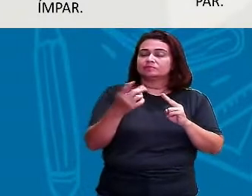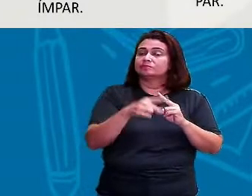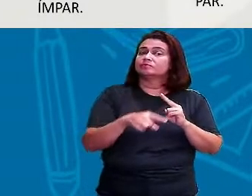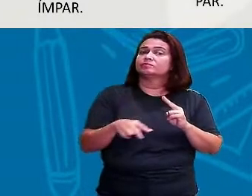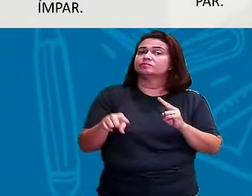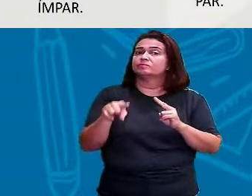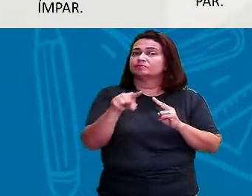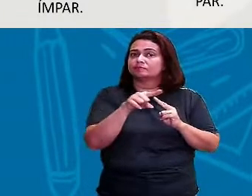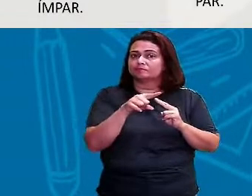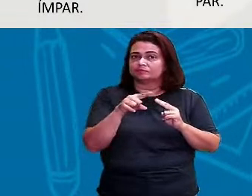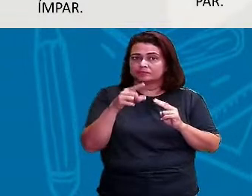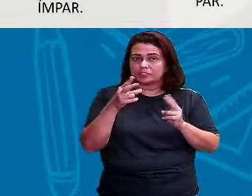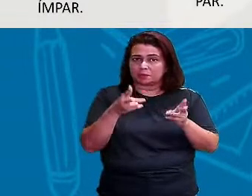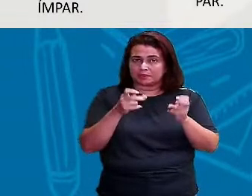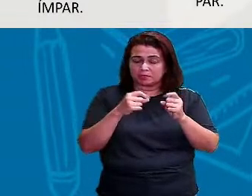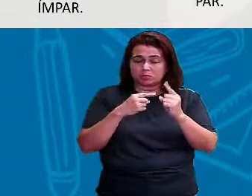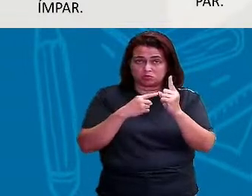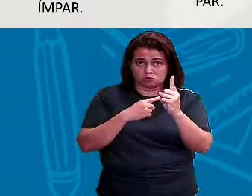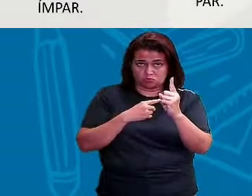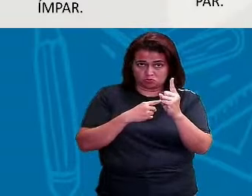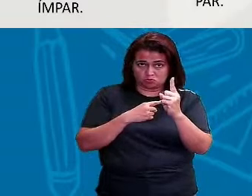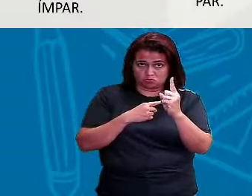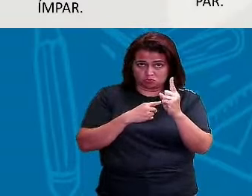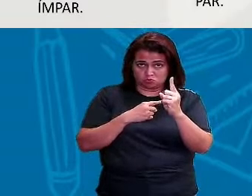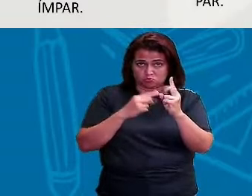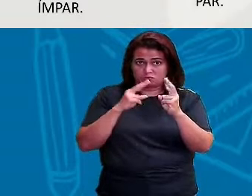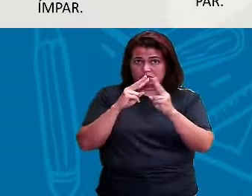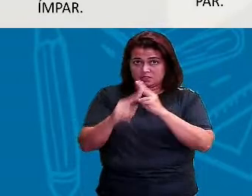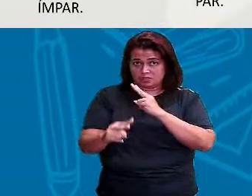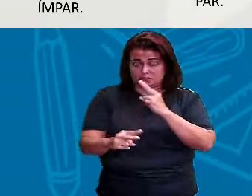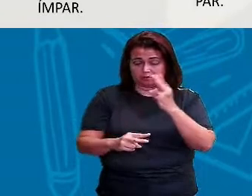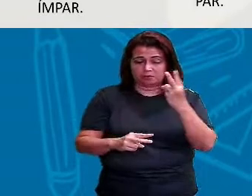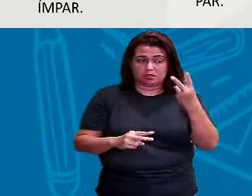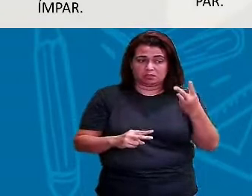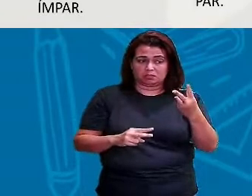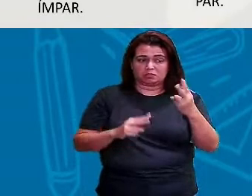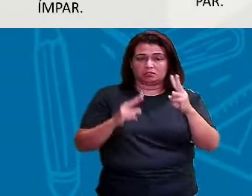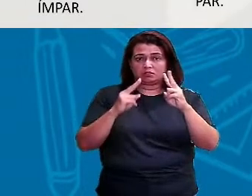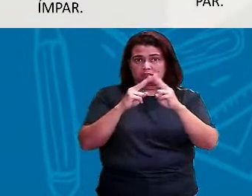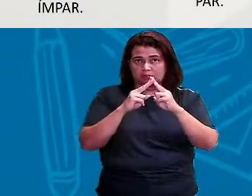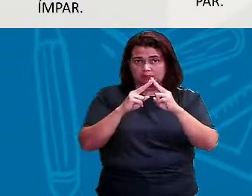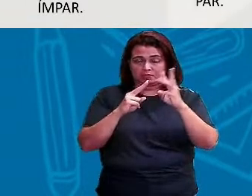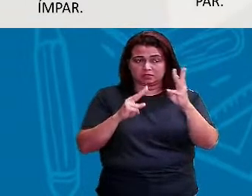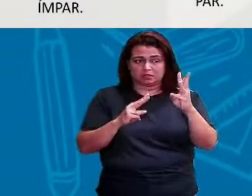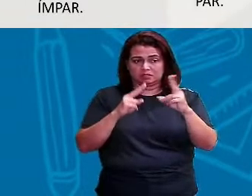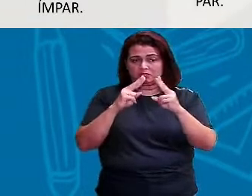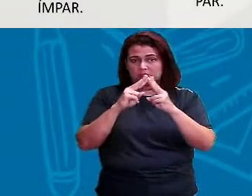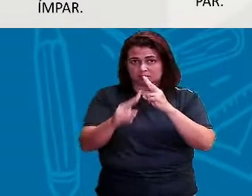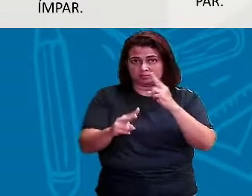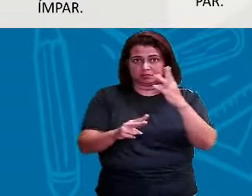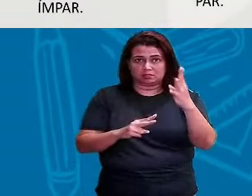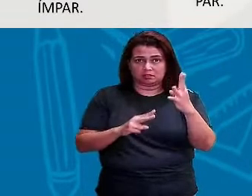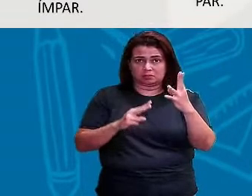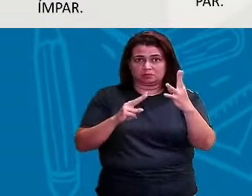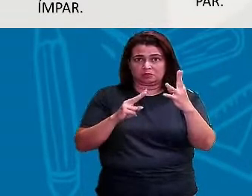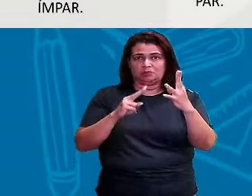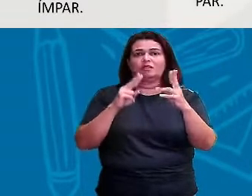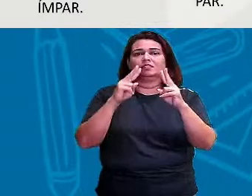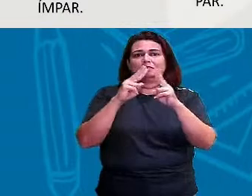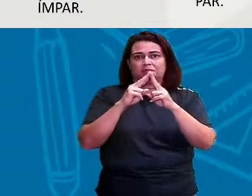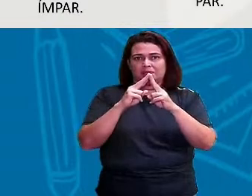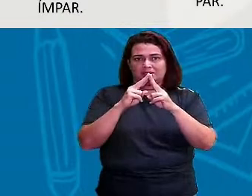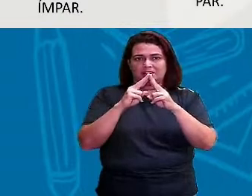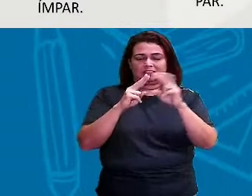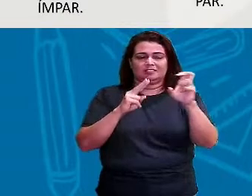atenção. 1 é ímpar, 2 é par. 3 é ímpar, 4 é par. 5 é ímpar, 6 é